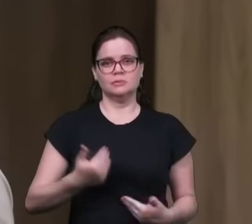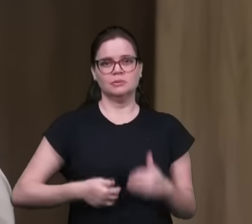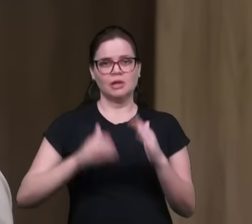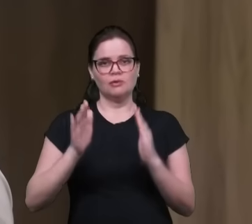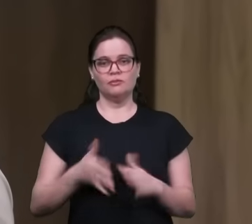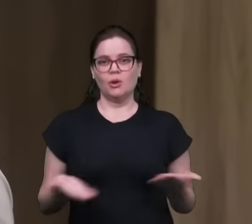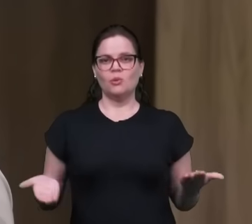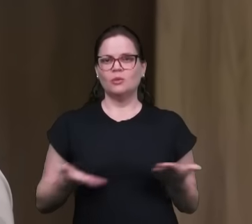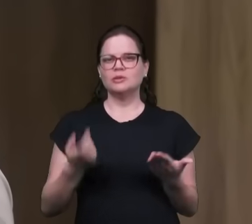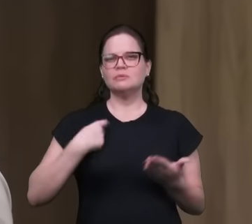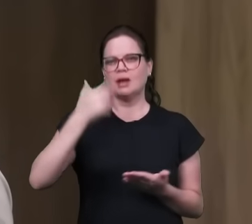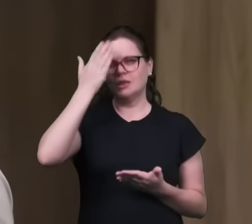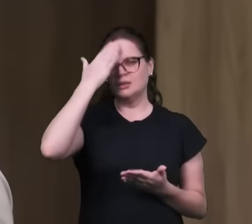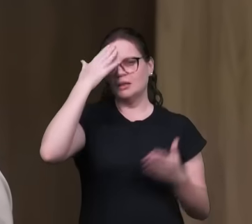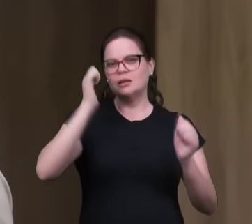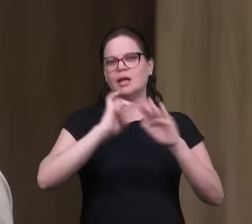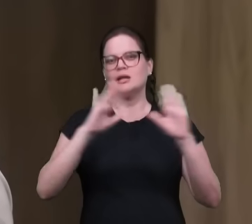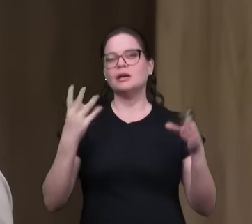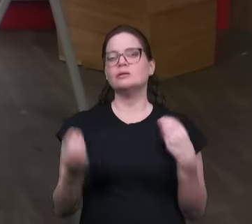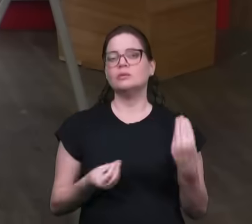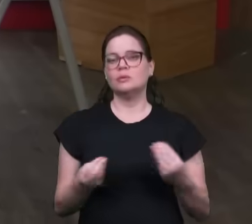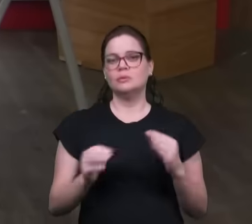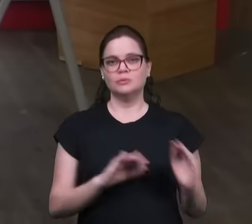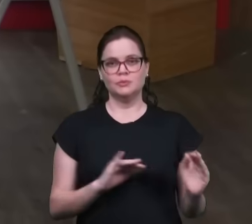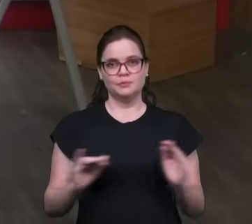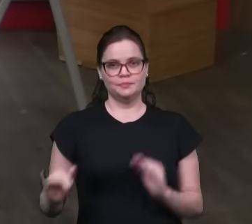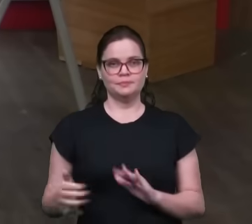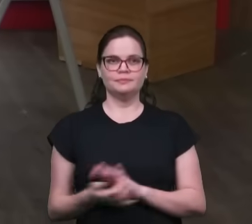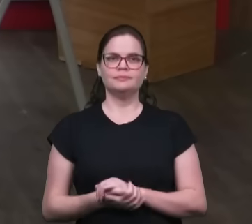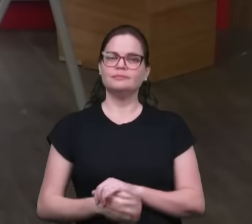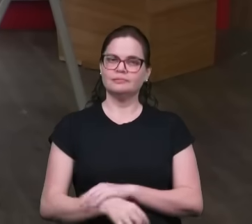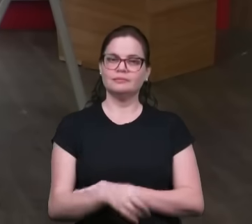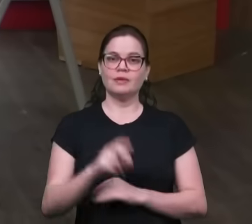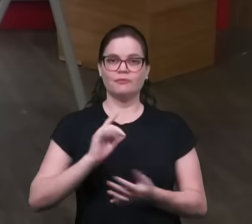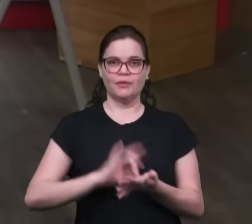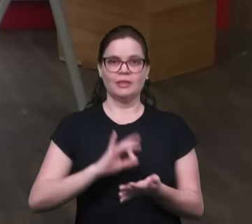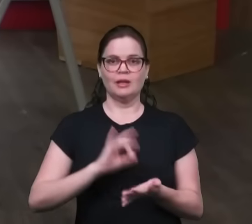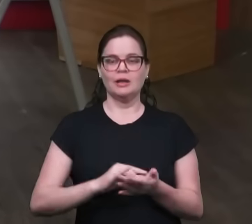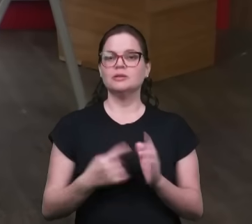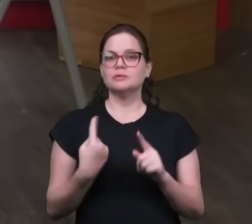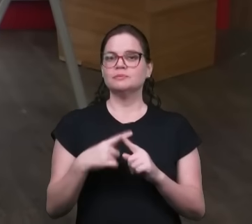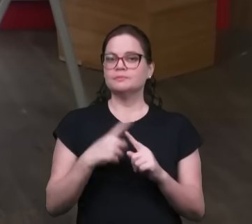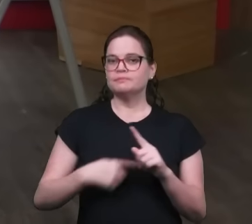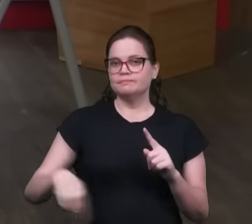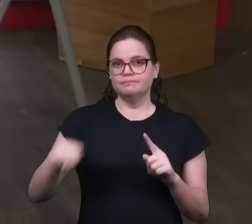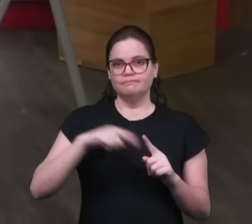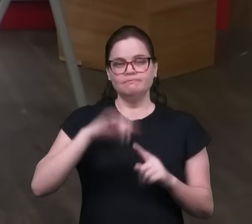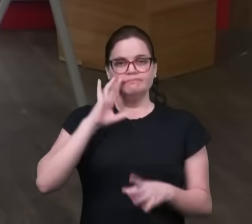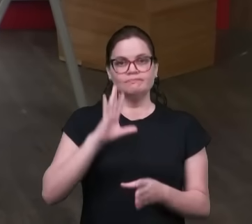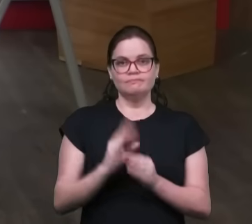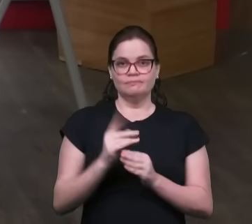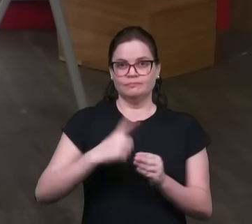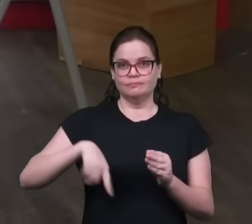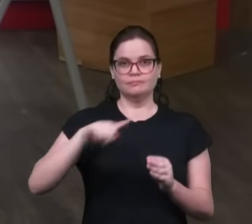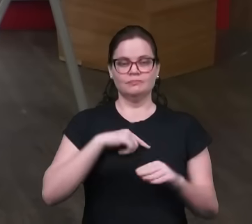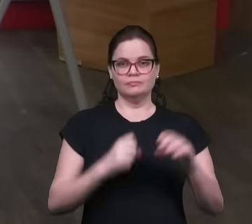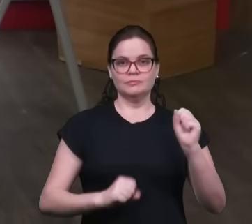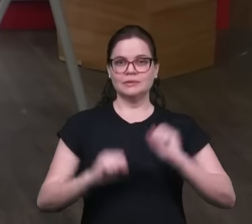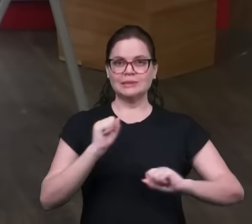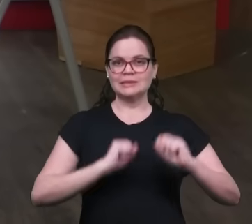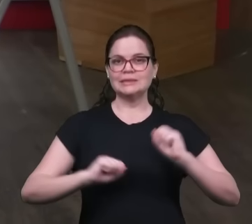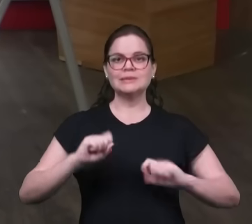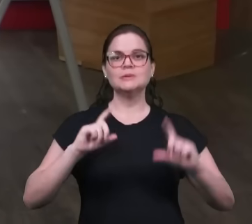igreja entender o que é isso na prática? É verdade, né? A expectativa nossa como igreja é alcançar